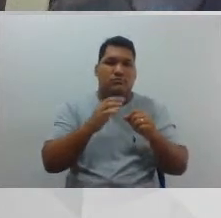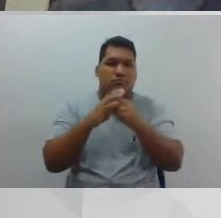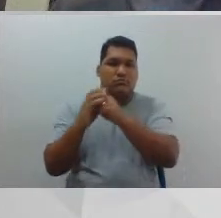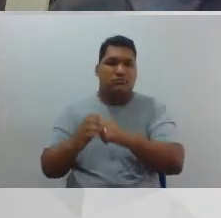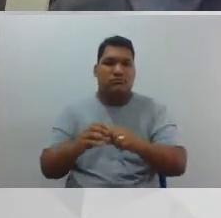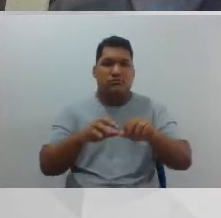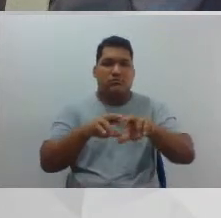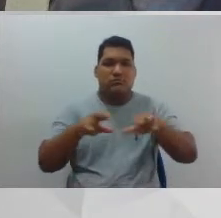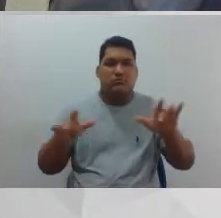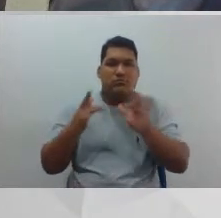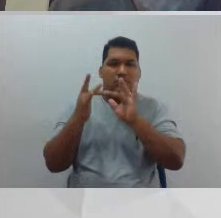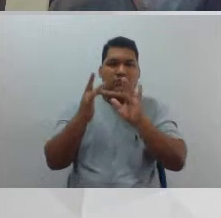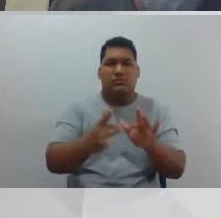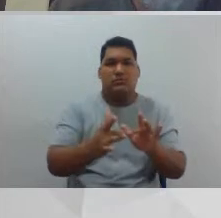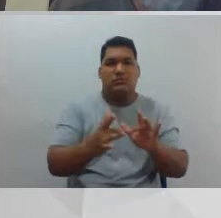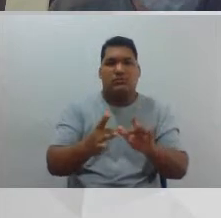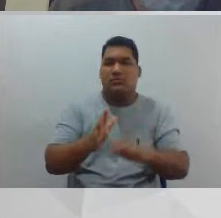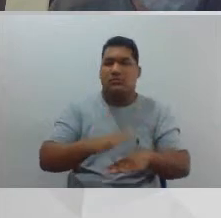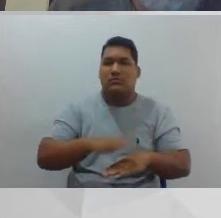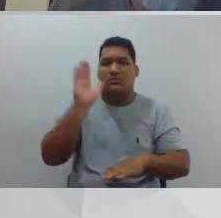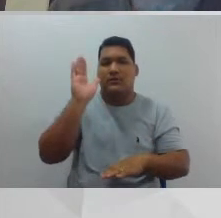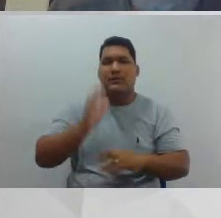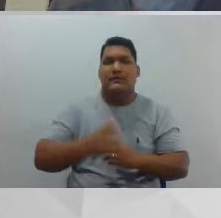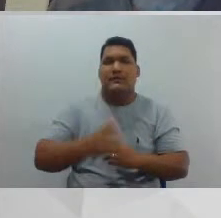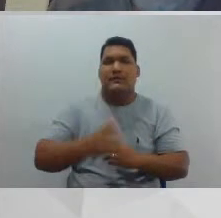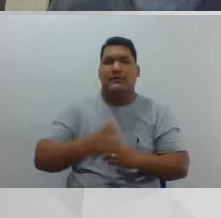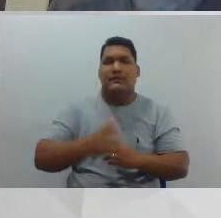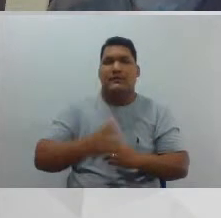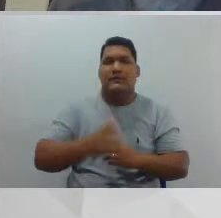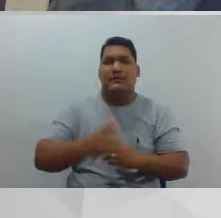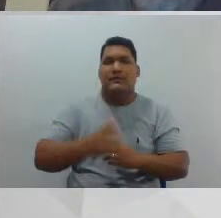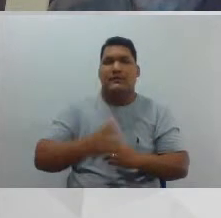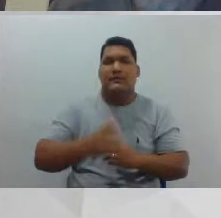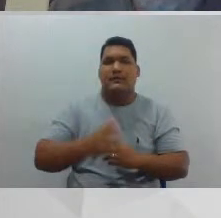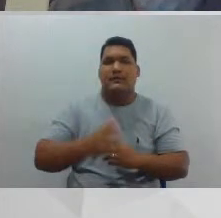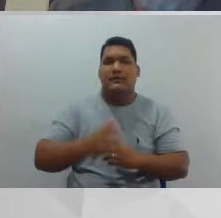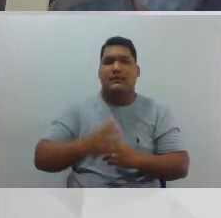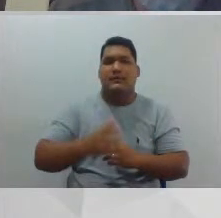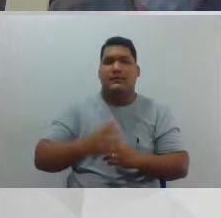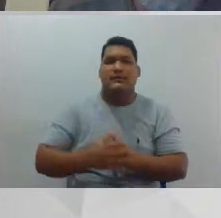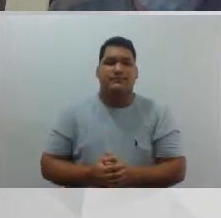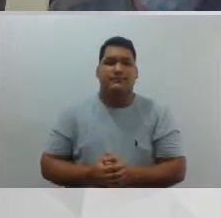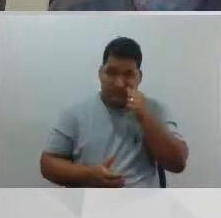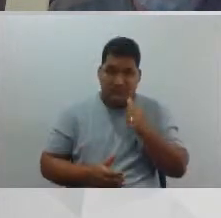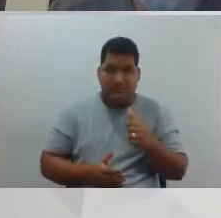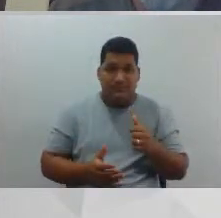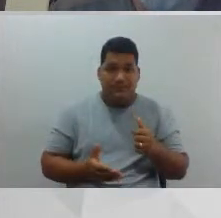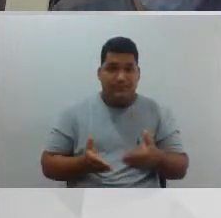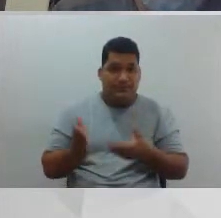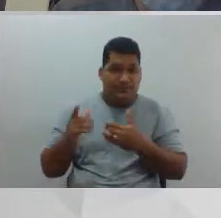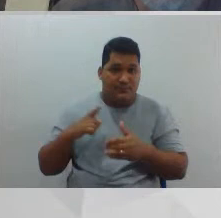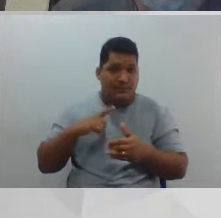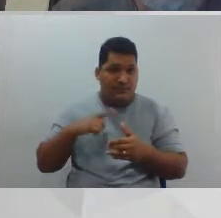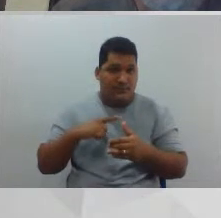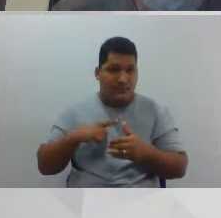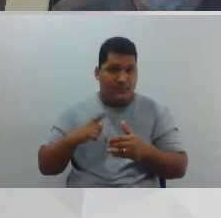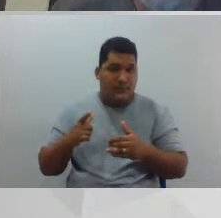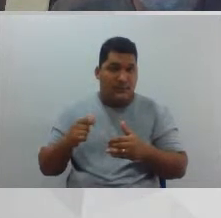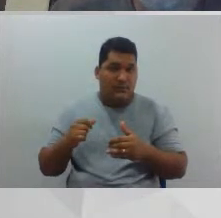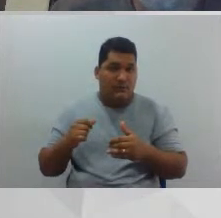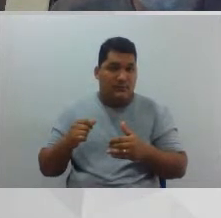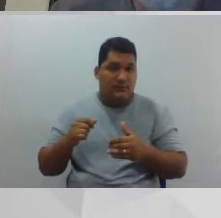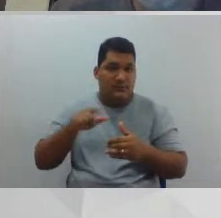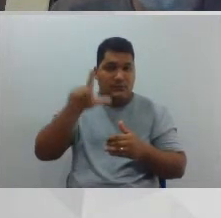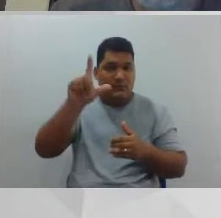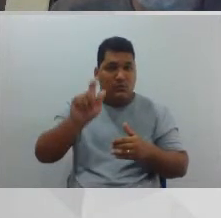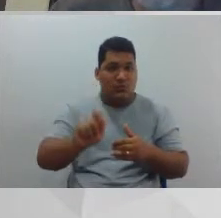de pesos a ajustar. Então, eu teria que ter um algoritmo específico para tratar esse